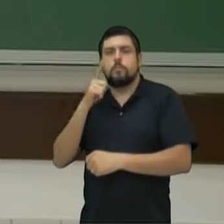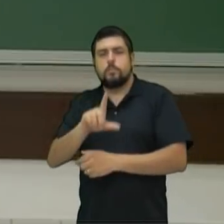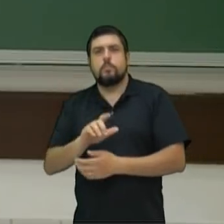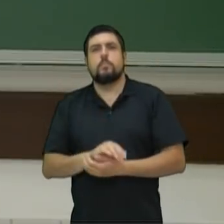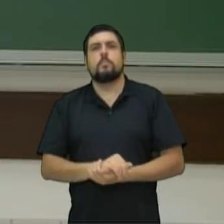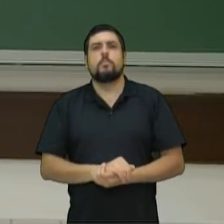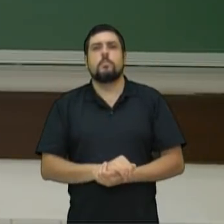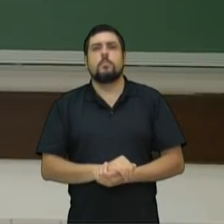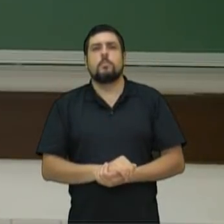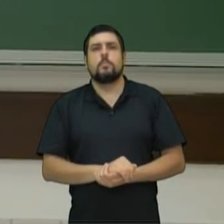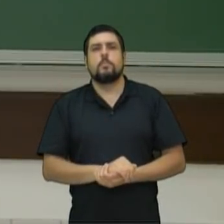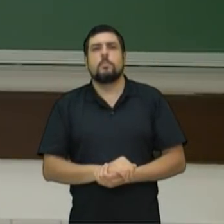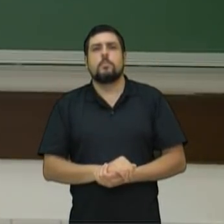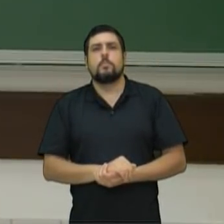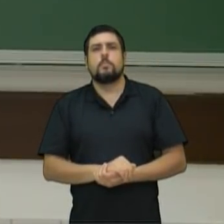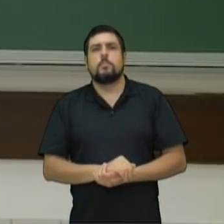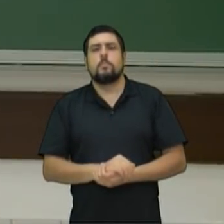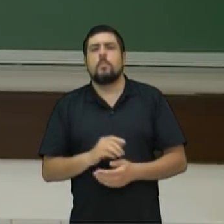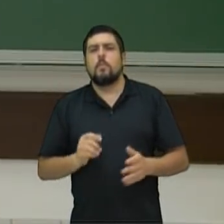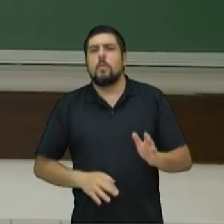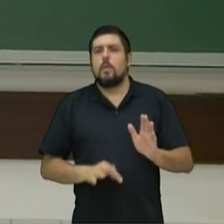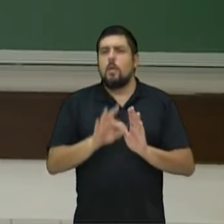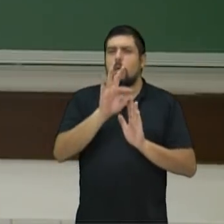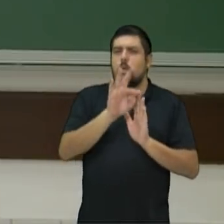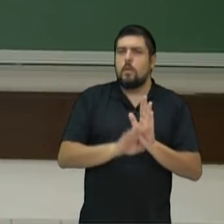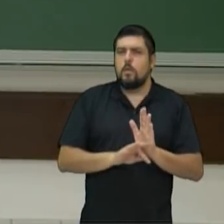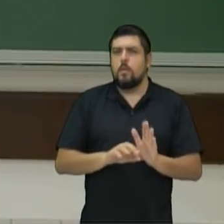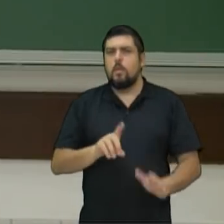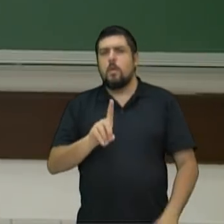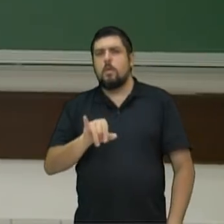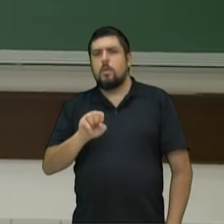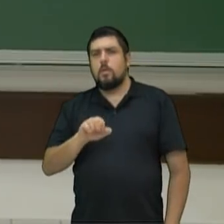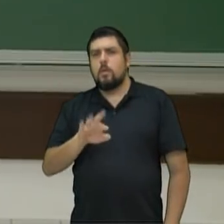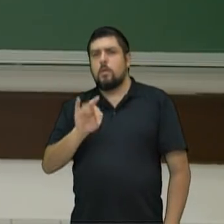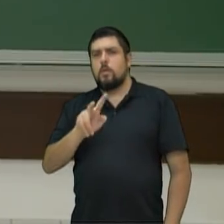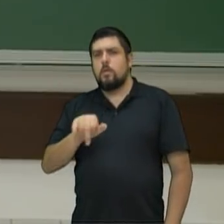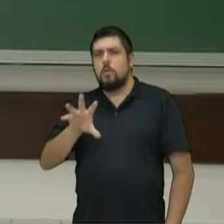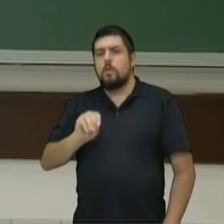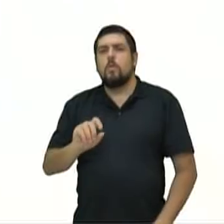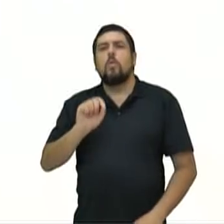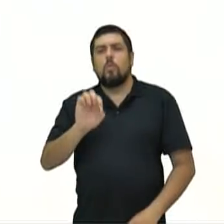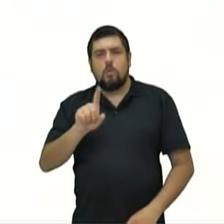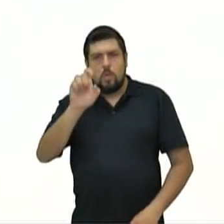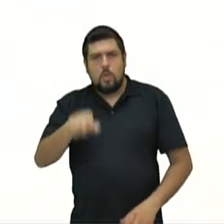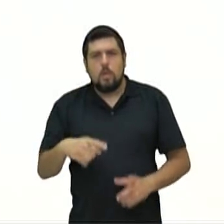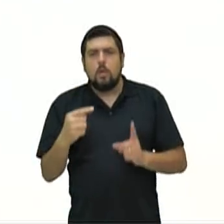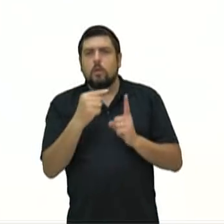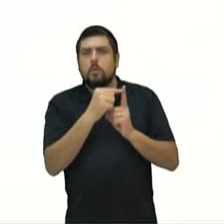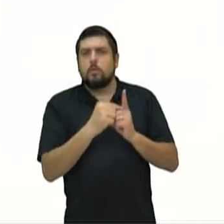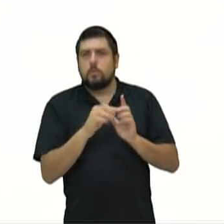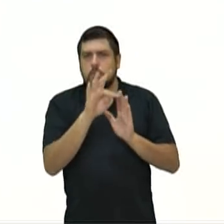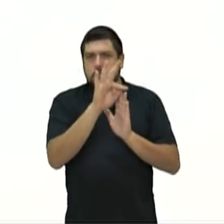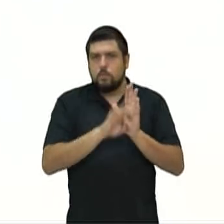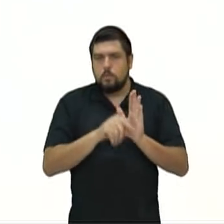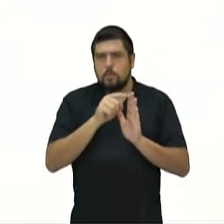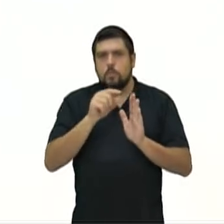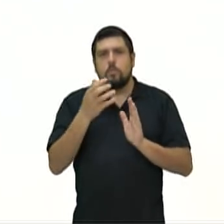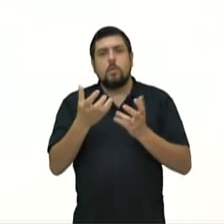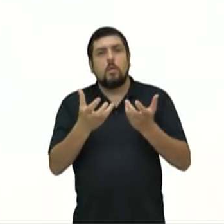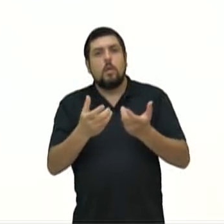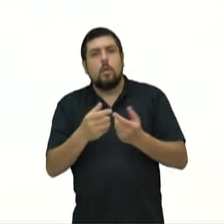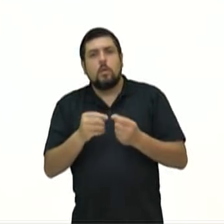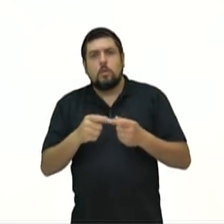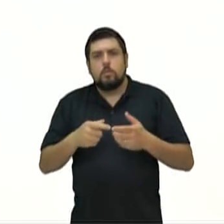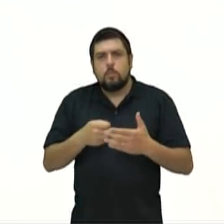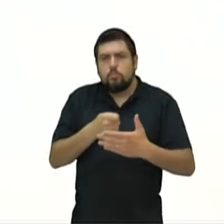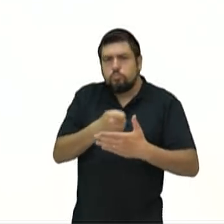Ok? O que é texto dissertativo argumentativo, pessoal? É um tipo de texto que busca defender a ideia central